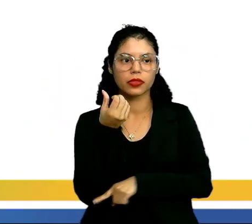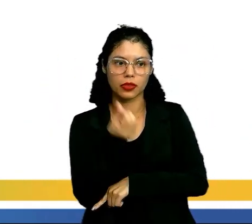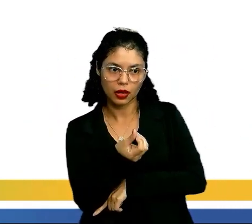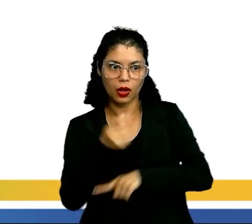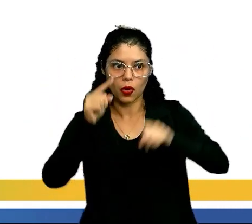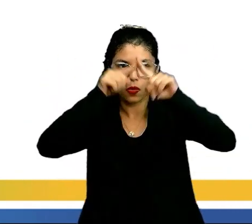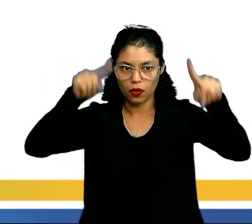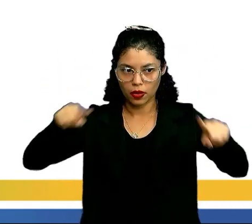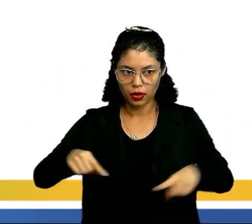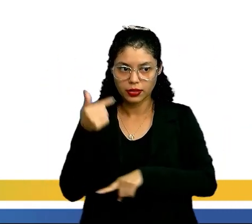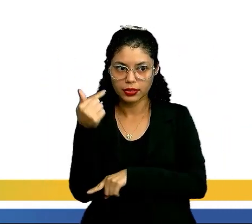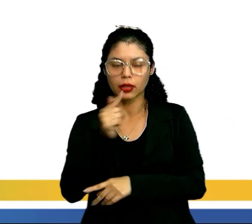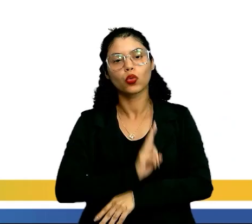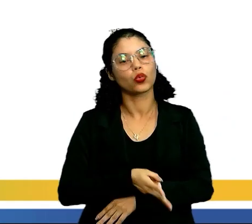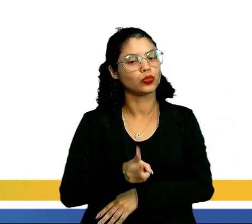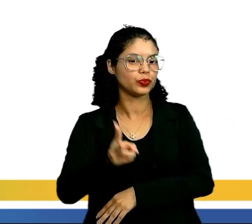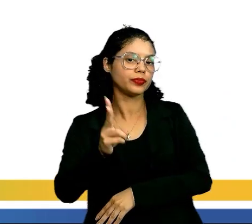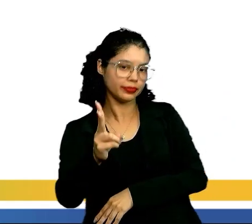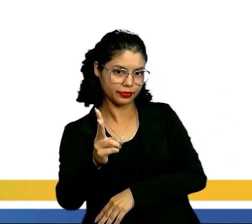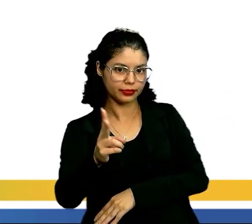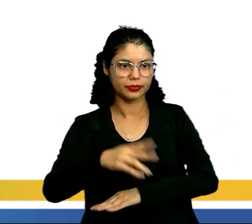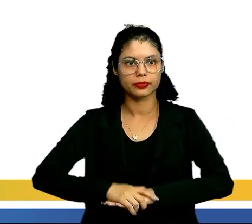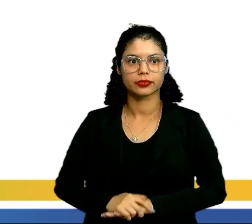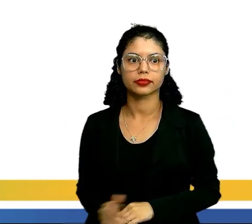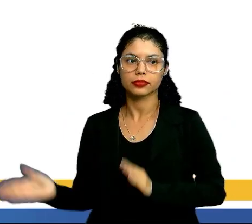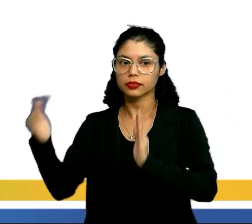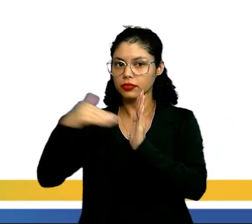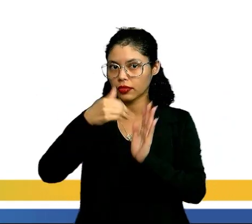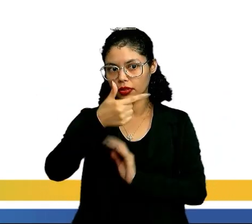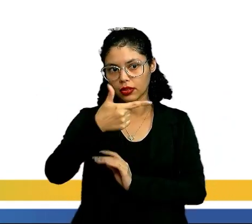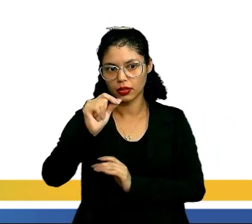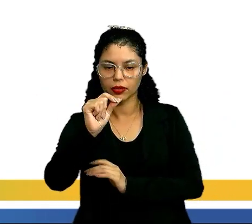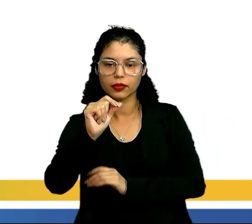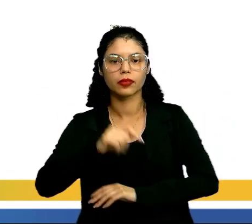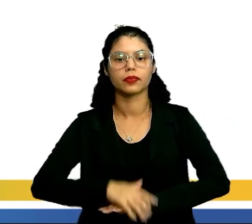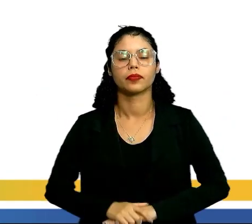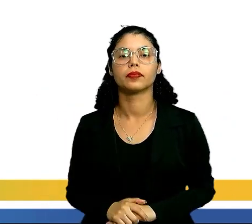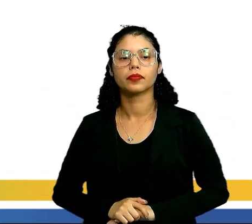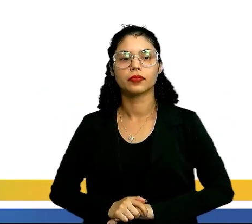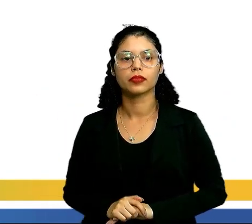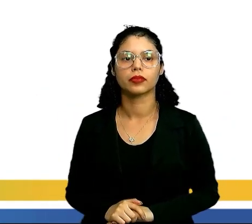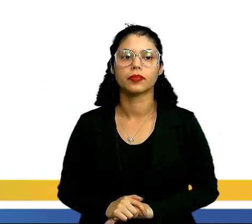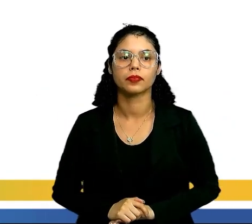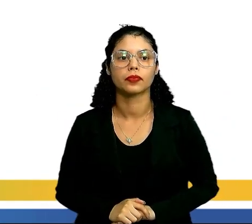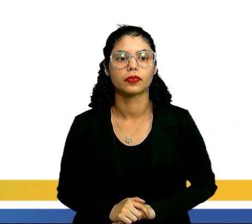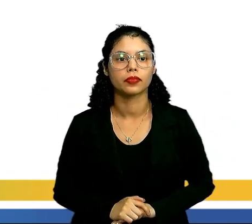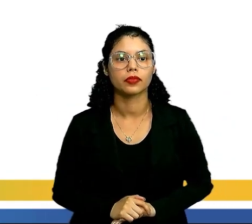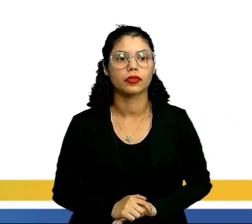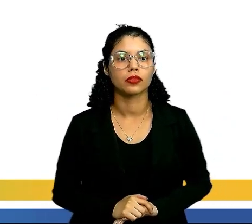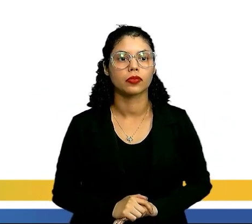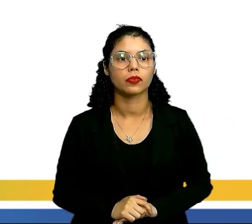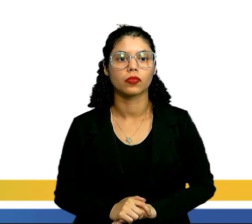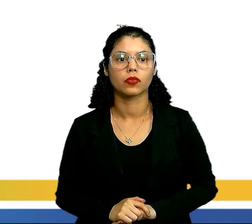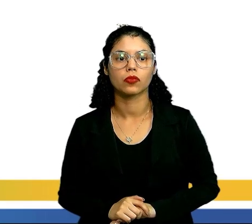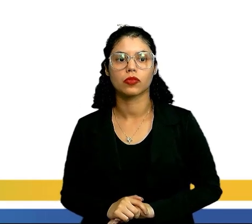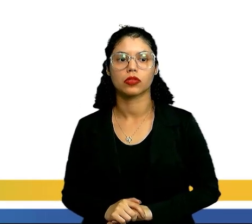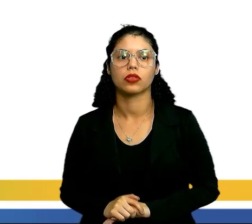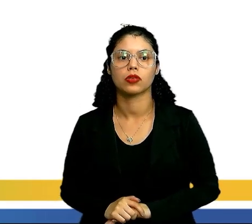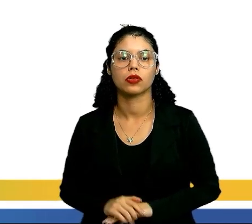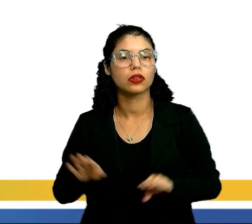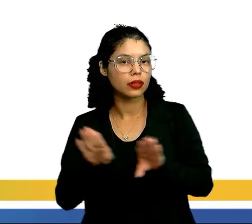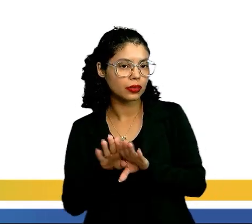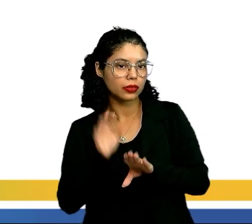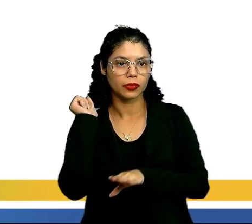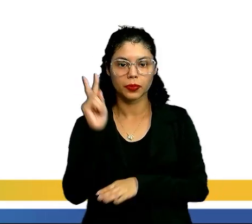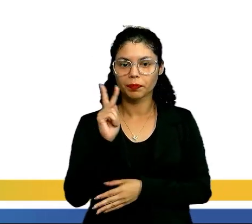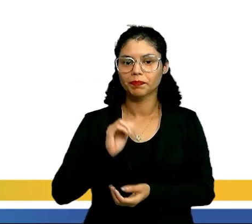6, o hexágono. E assim vai até o de número 20, que é o hexágono. Tudo